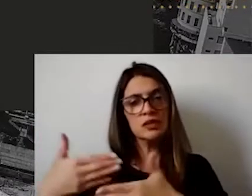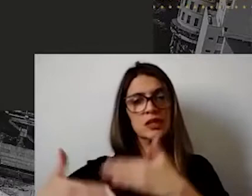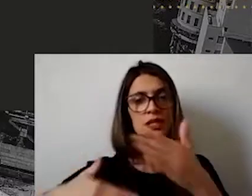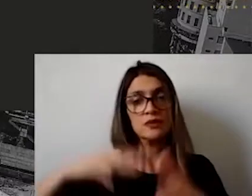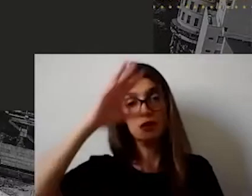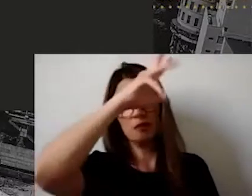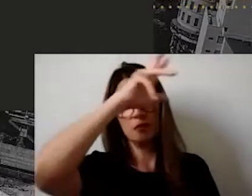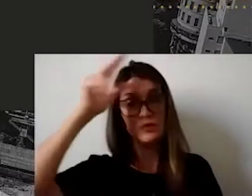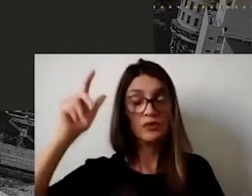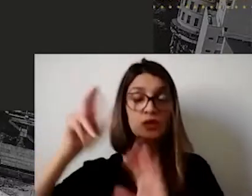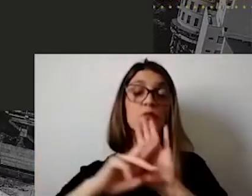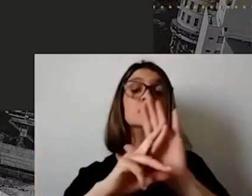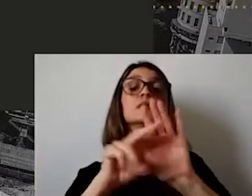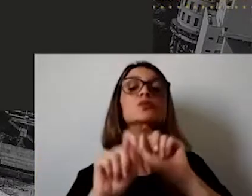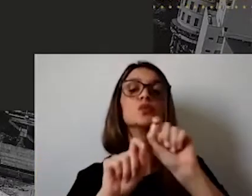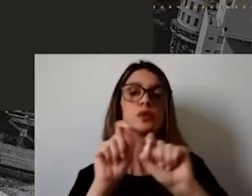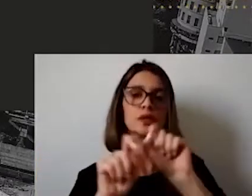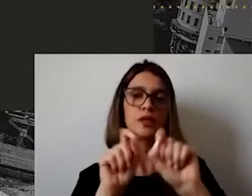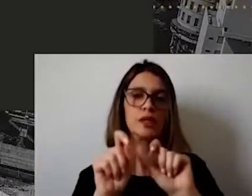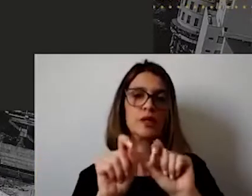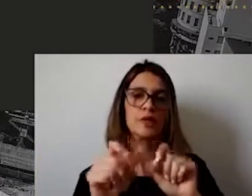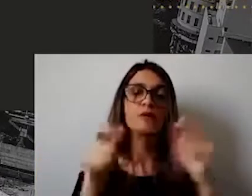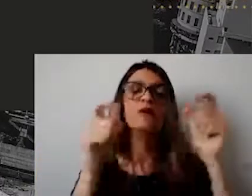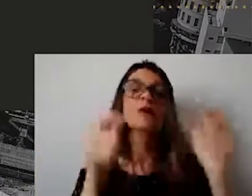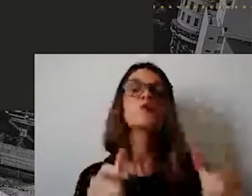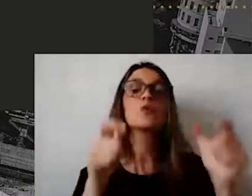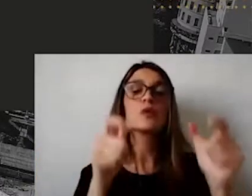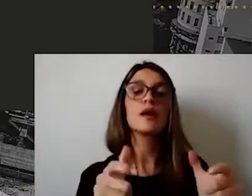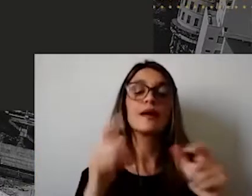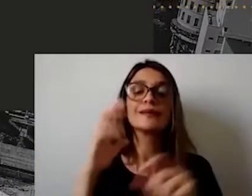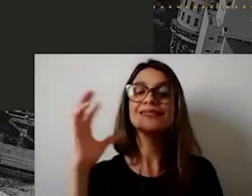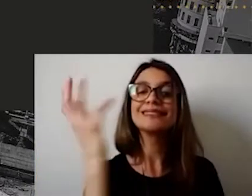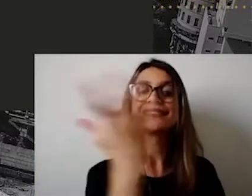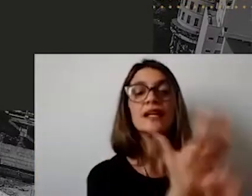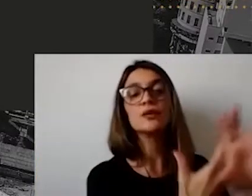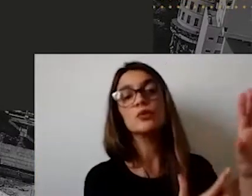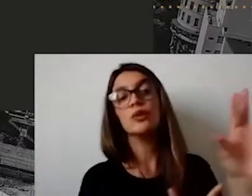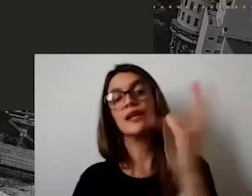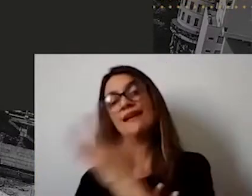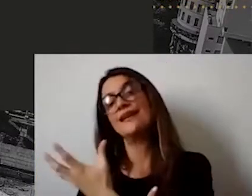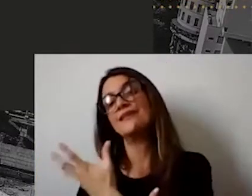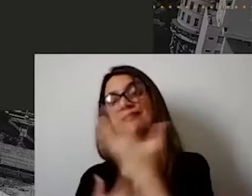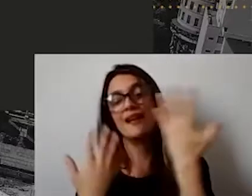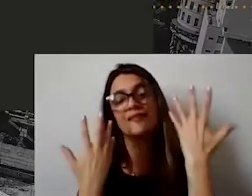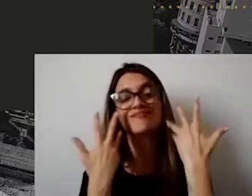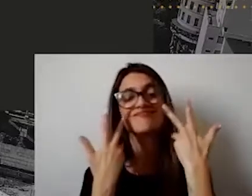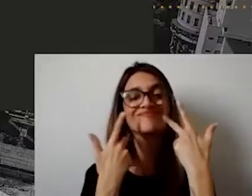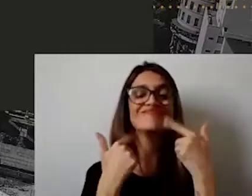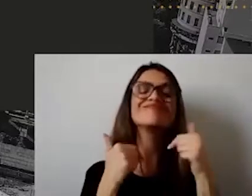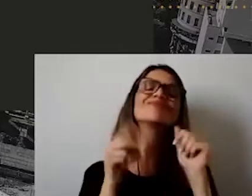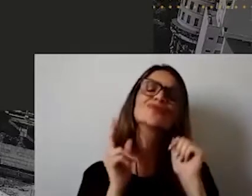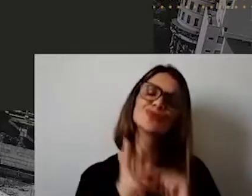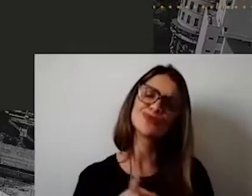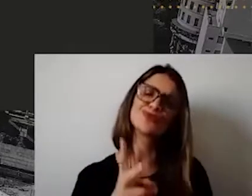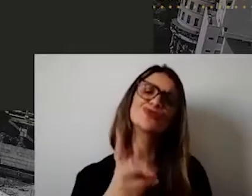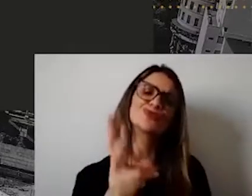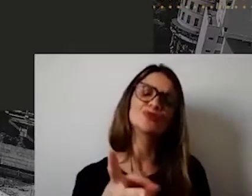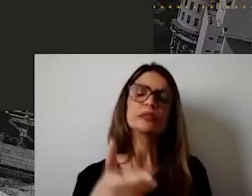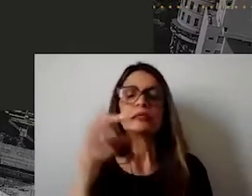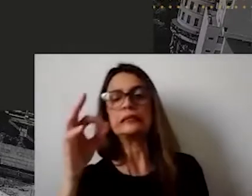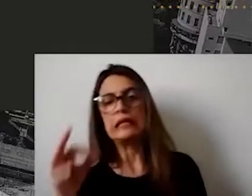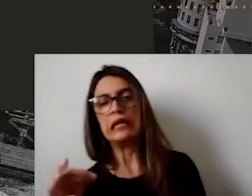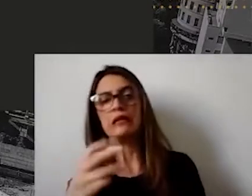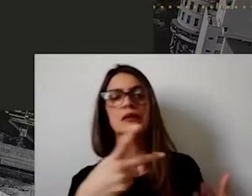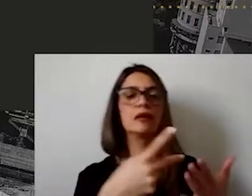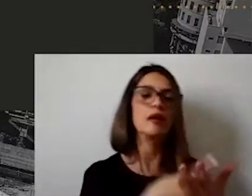inteiro o lugar onde a natureza ainda prevalece. Né? Correto ou incorreto, essa é uma